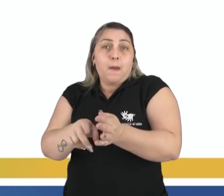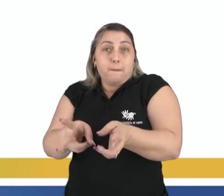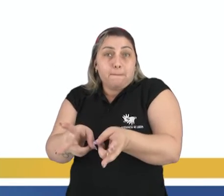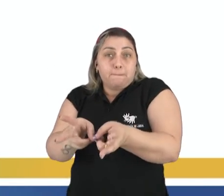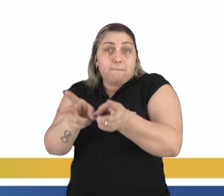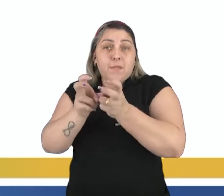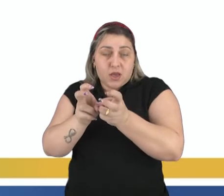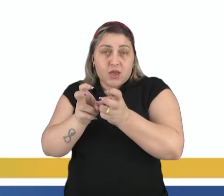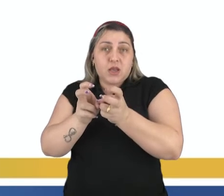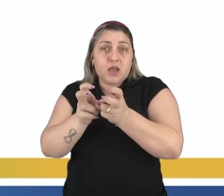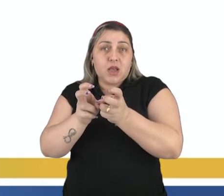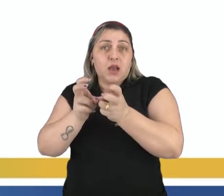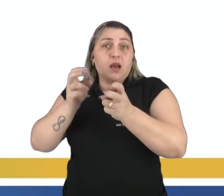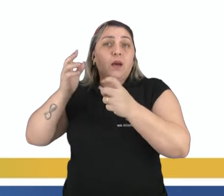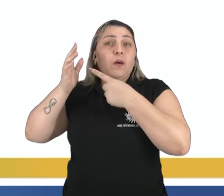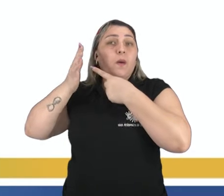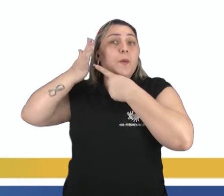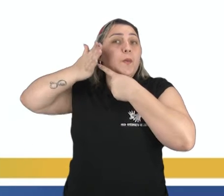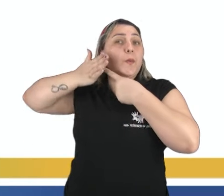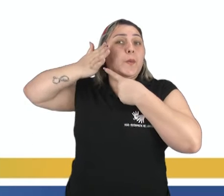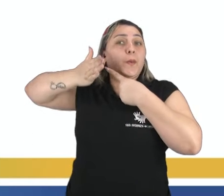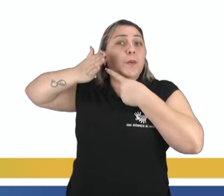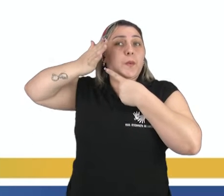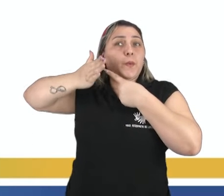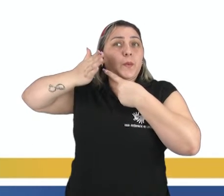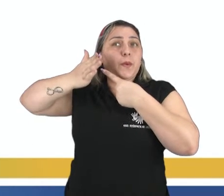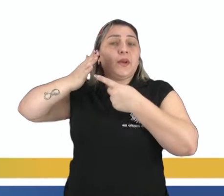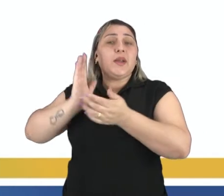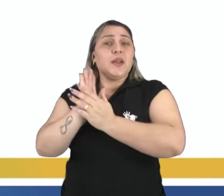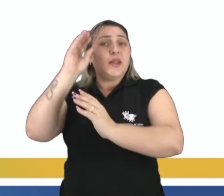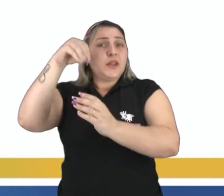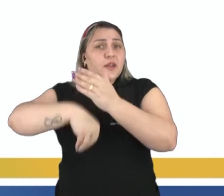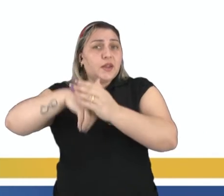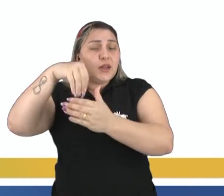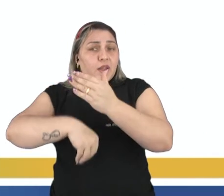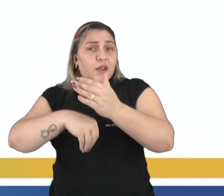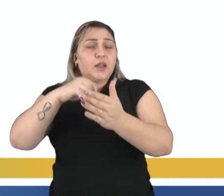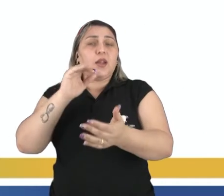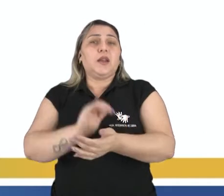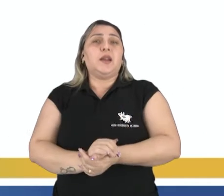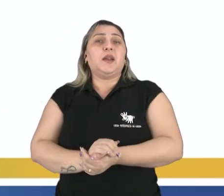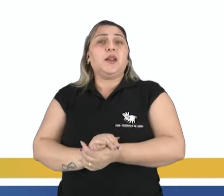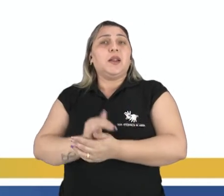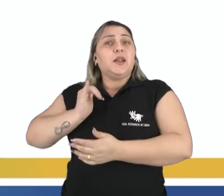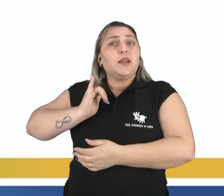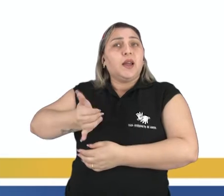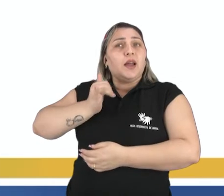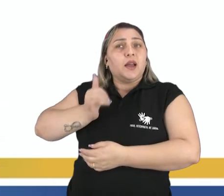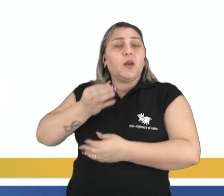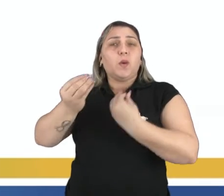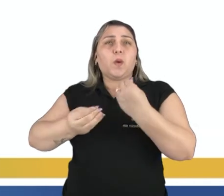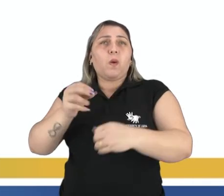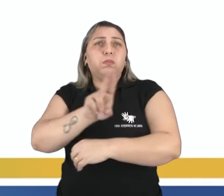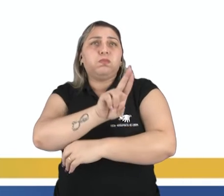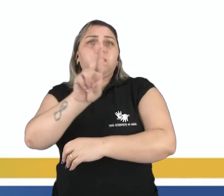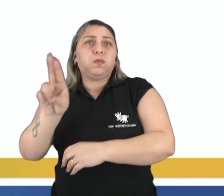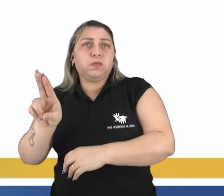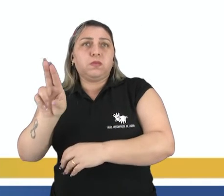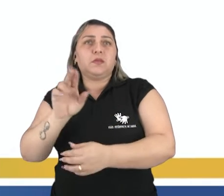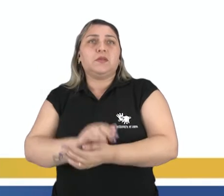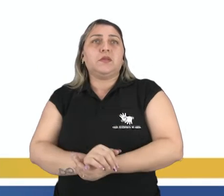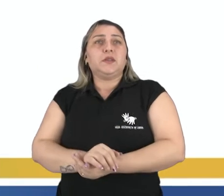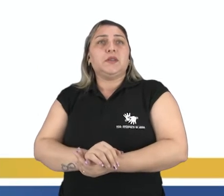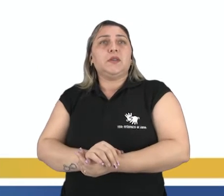observa que o diálogo, o discurso, ele é marcado assim dentro da narrativa. E como isso é chamado, né?